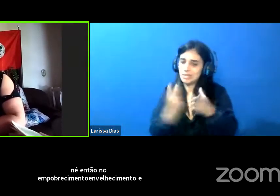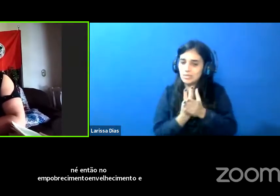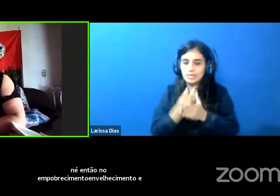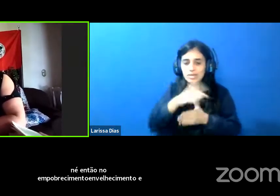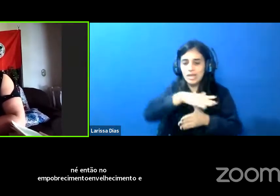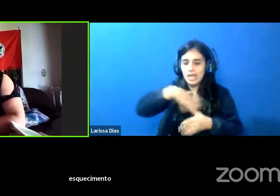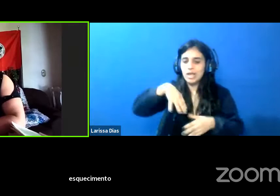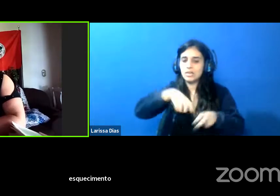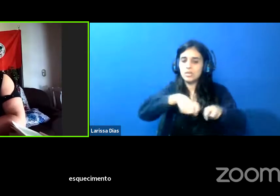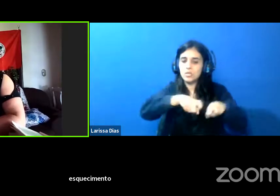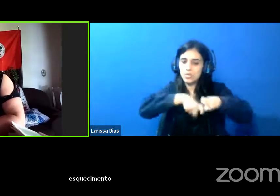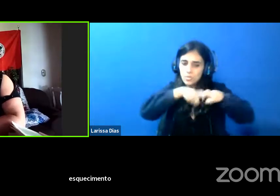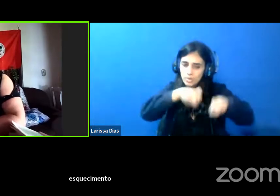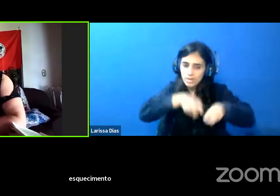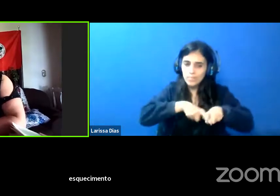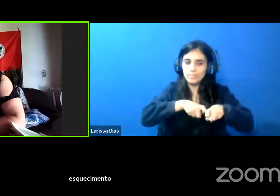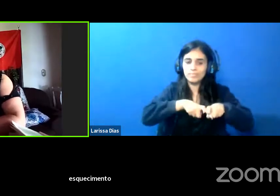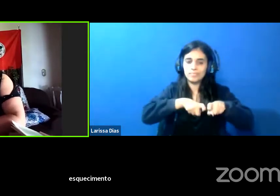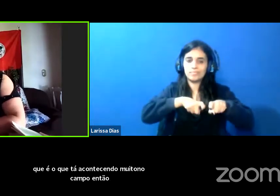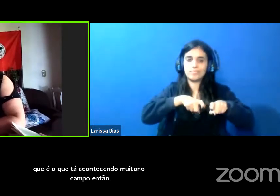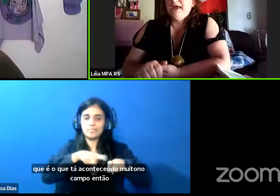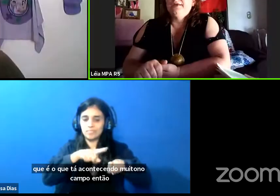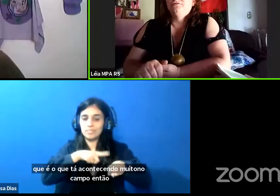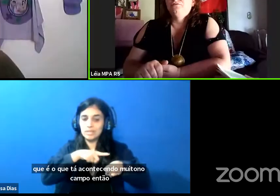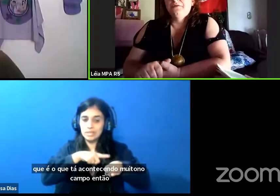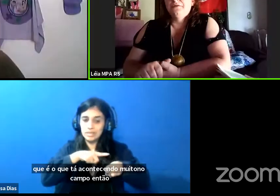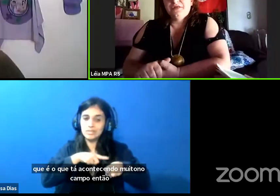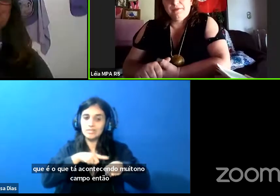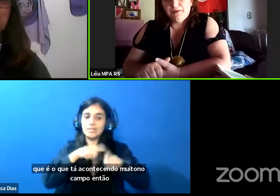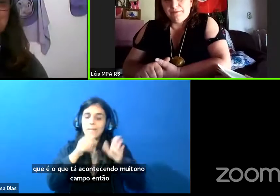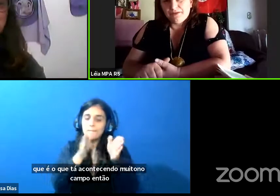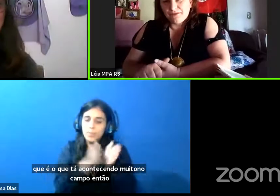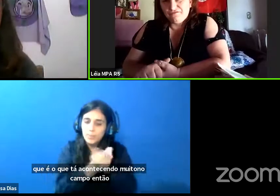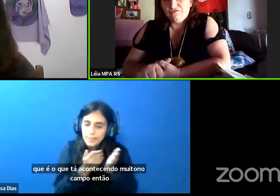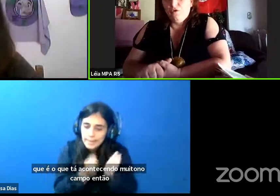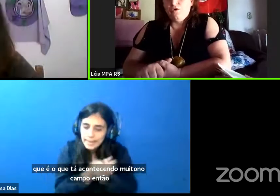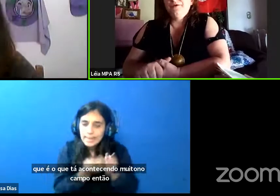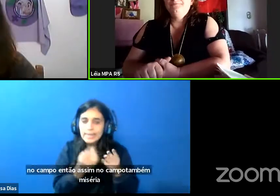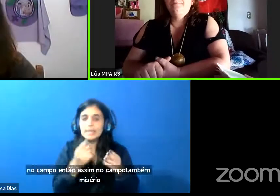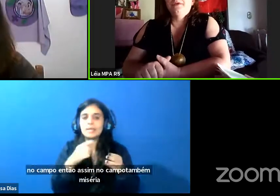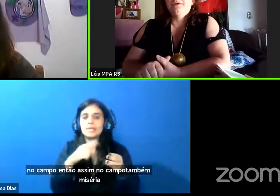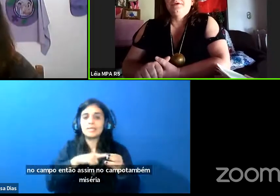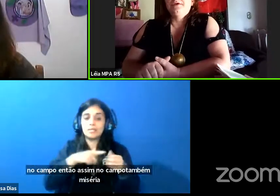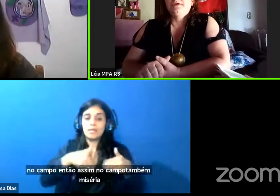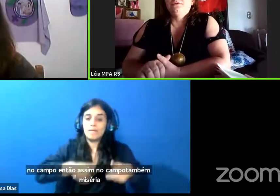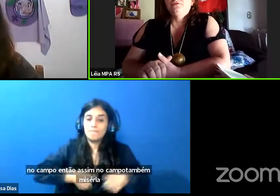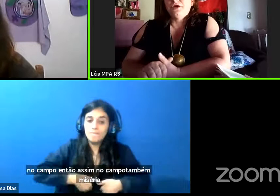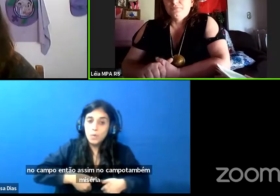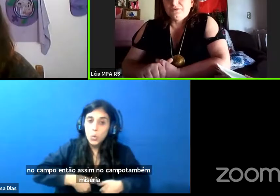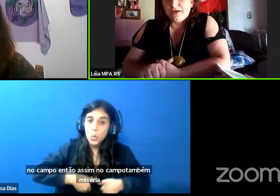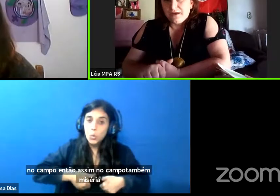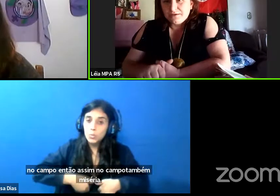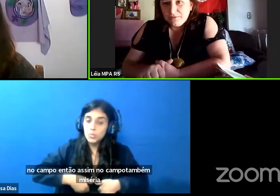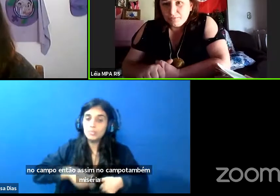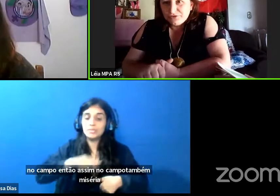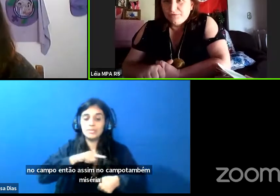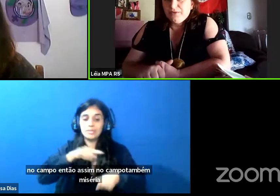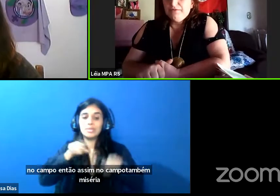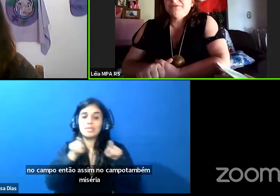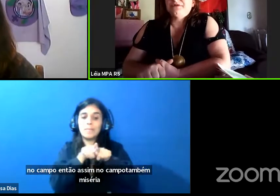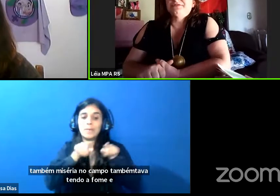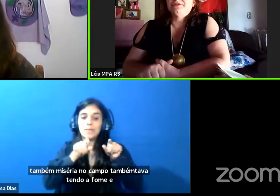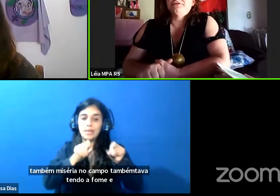assim, no campo também existe miséria, no campo também está batendo a fome, e no campo tem